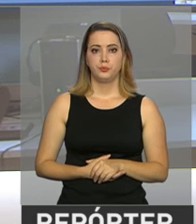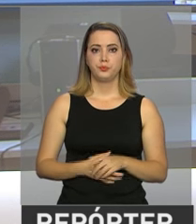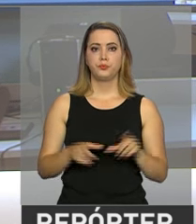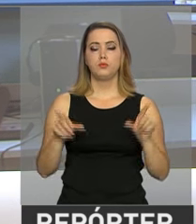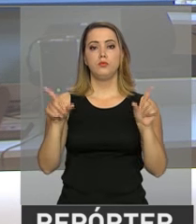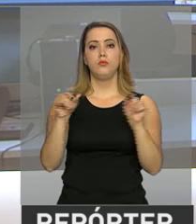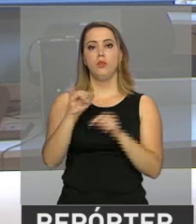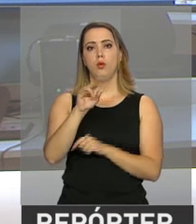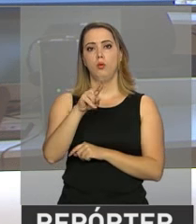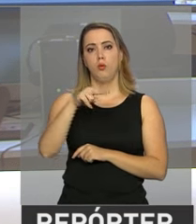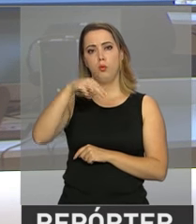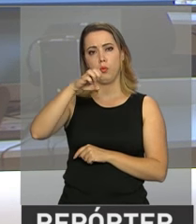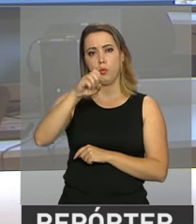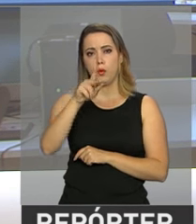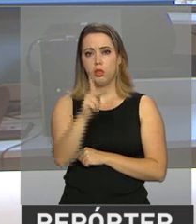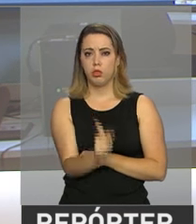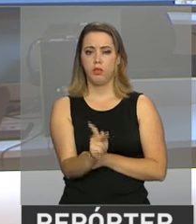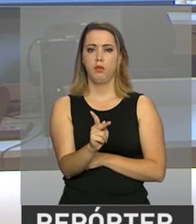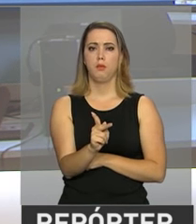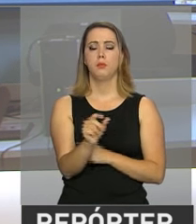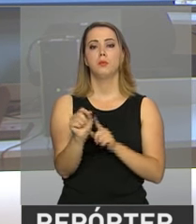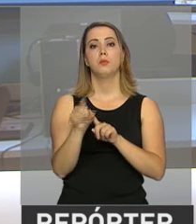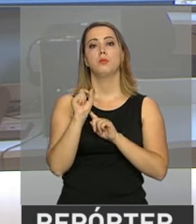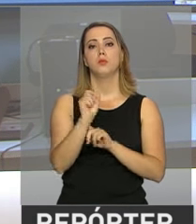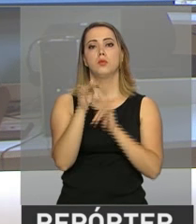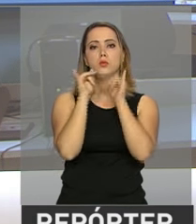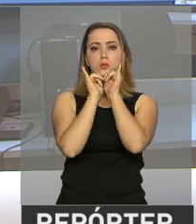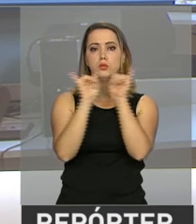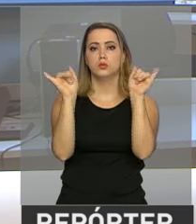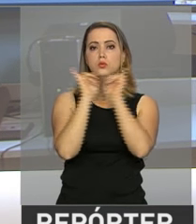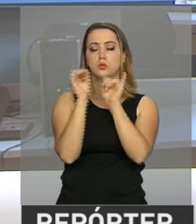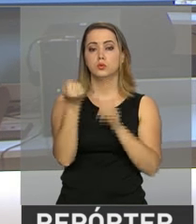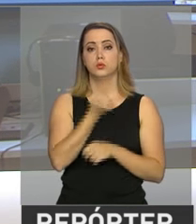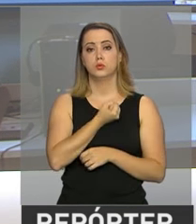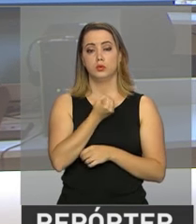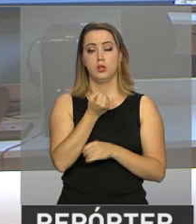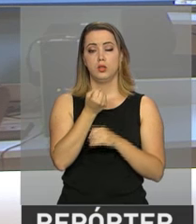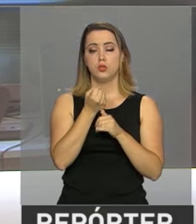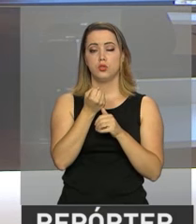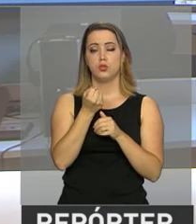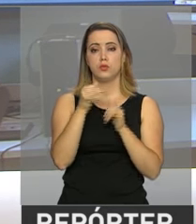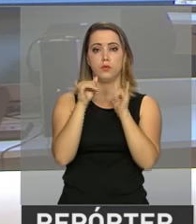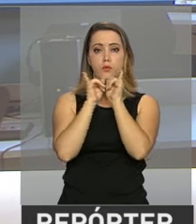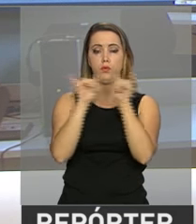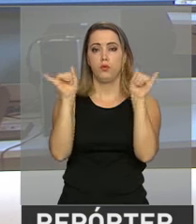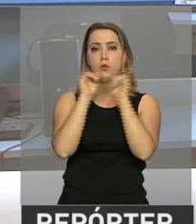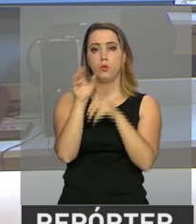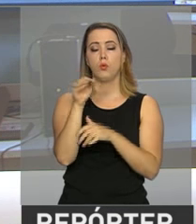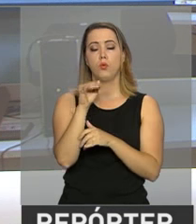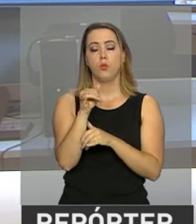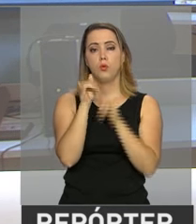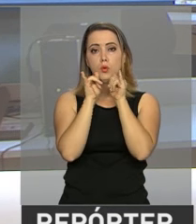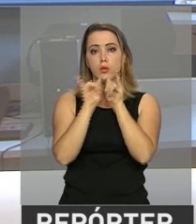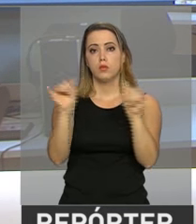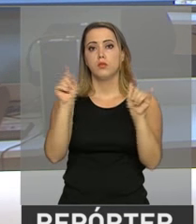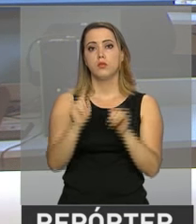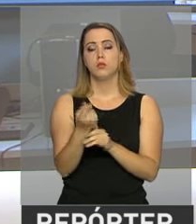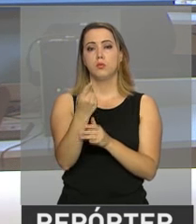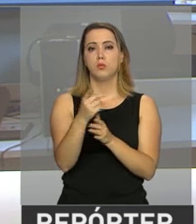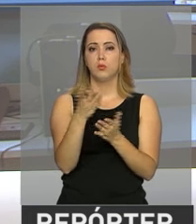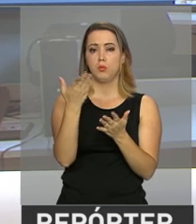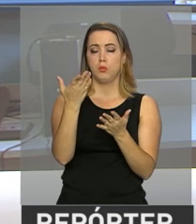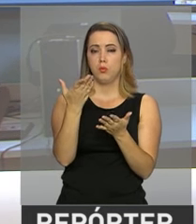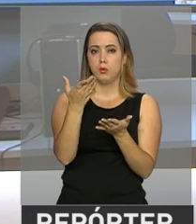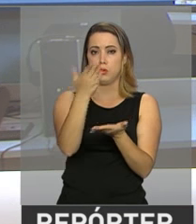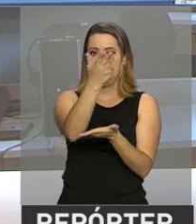Nacional de Estudos e Pesquisas Educacionais Anísio Teixeira, o INEP, divulgou nota agora há pouco sobre o vazamento de parte do inquérito da